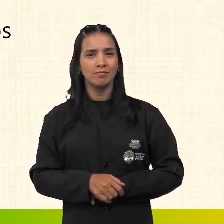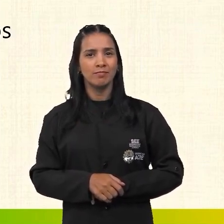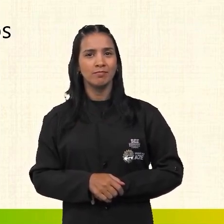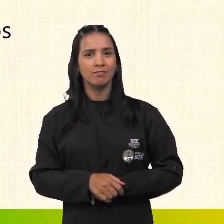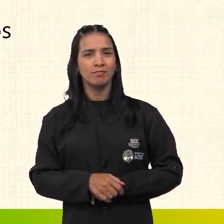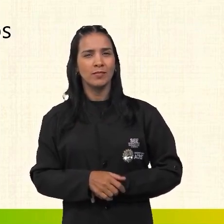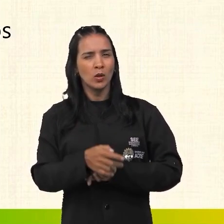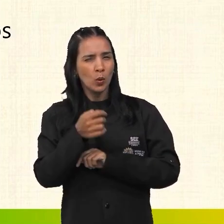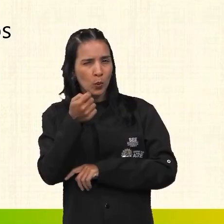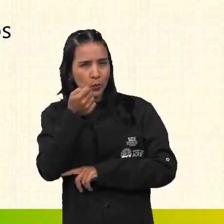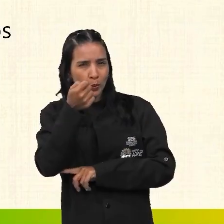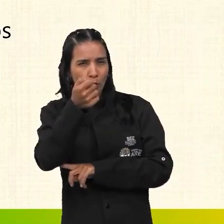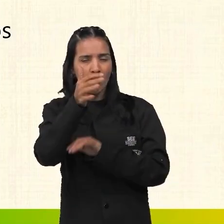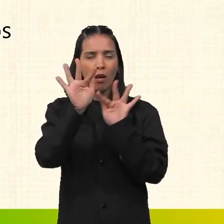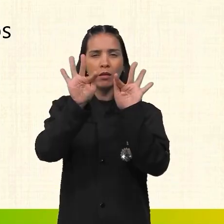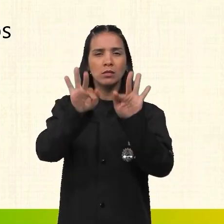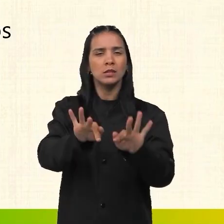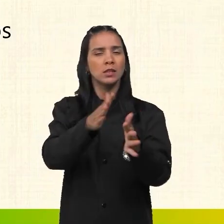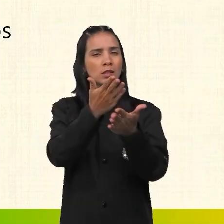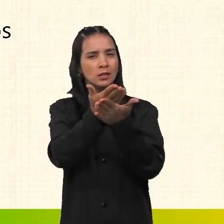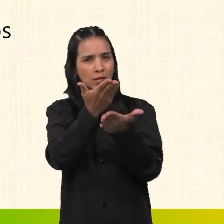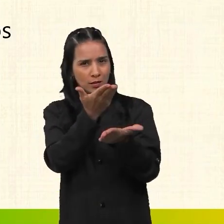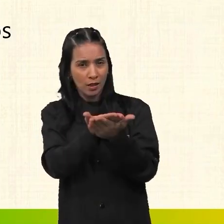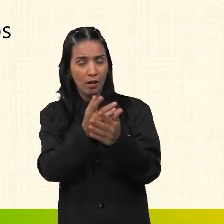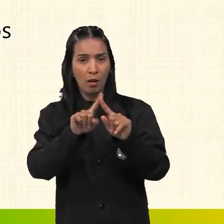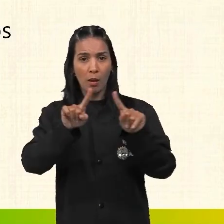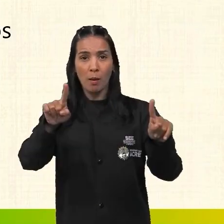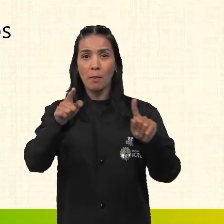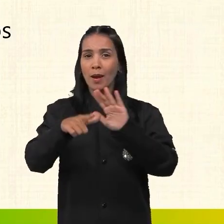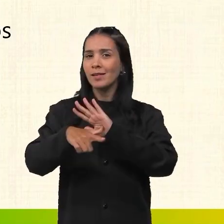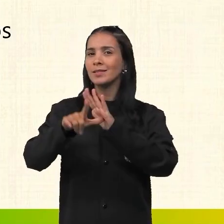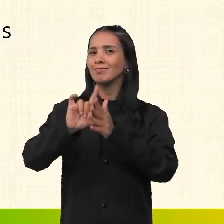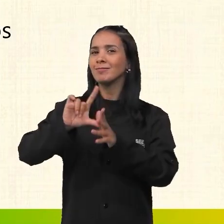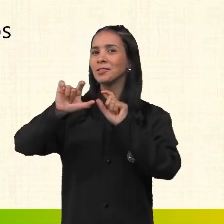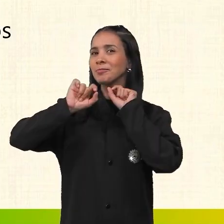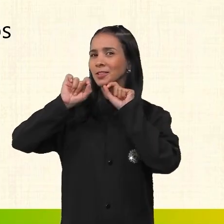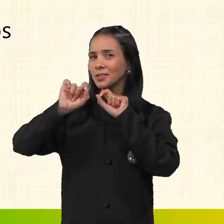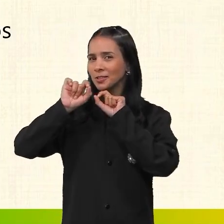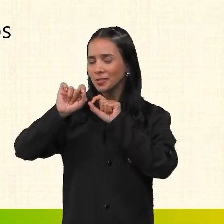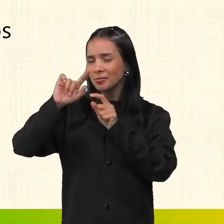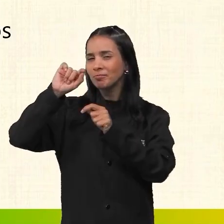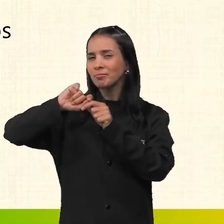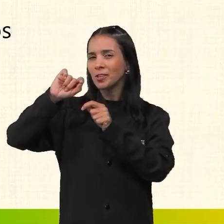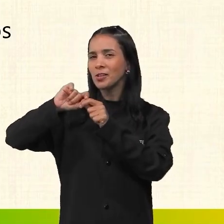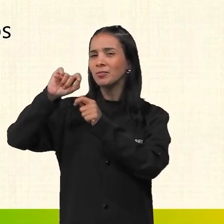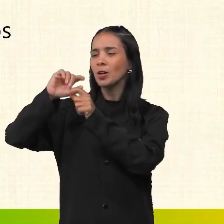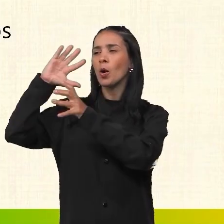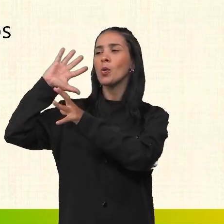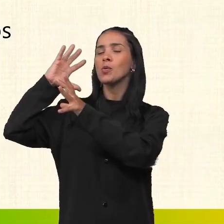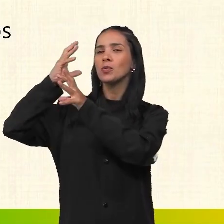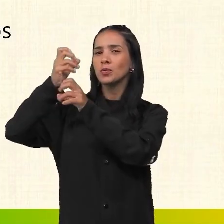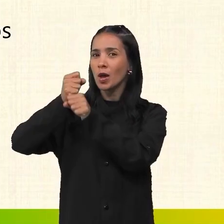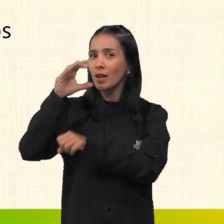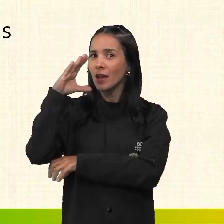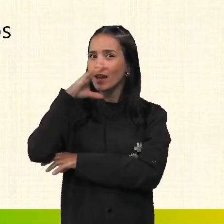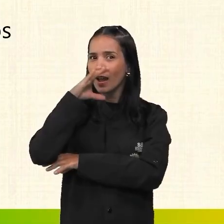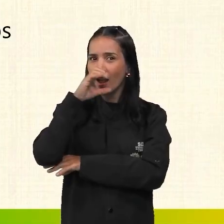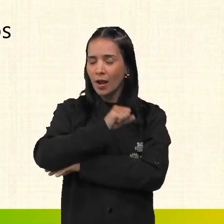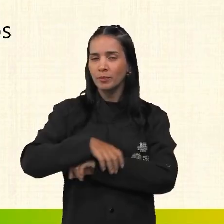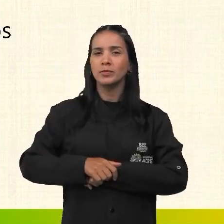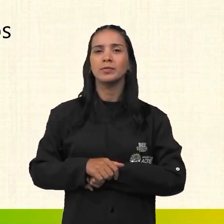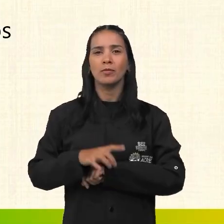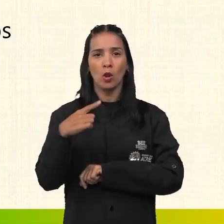Estamos chegando ao fim da nossa aula, vamos fazer uma breve revisão, let's review. Nós acabamos de falar sobre